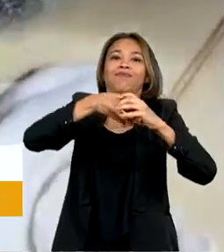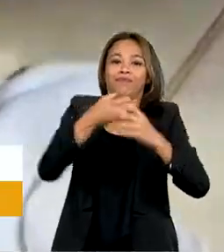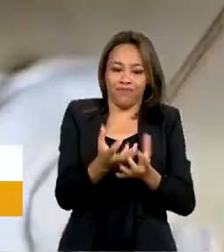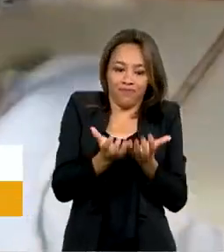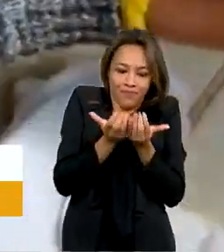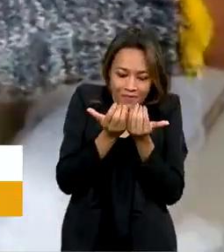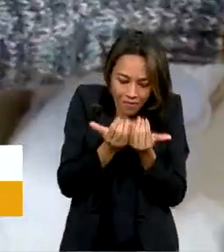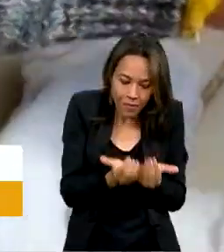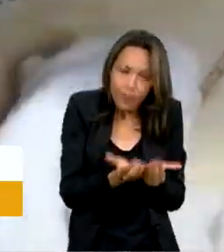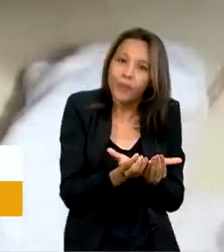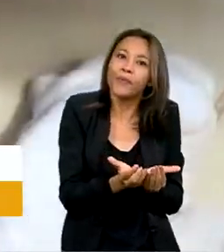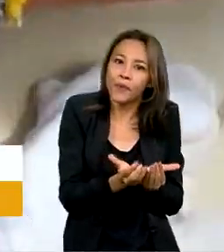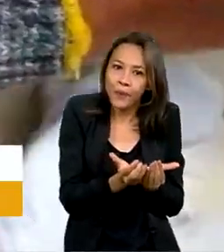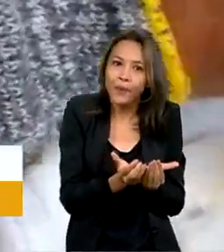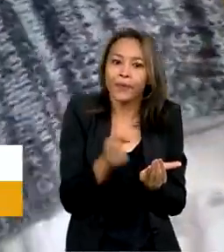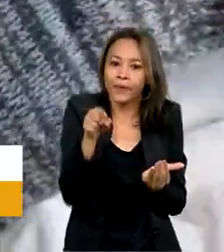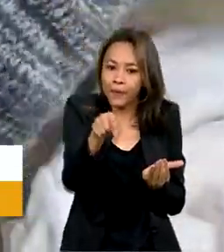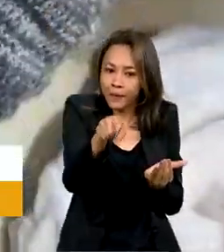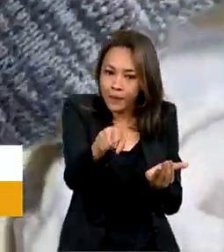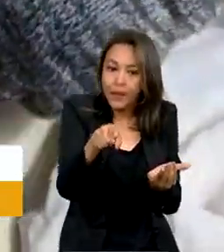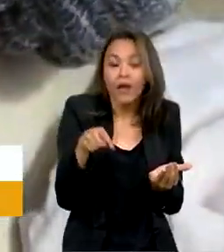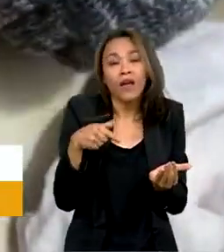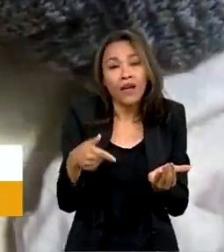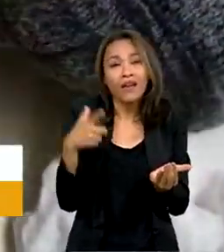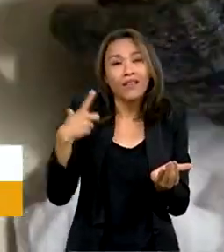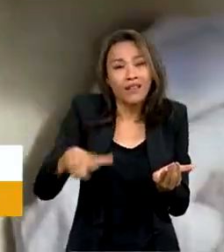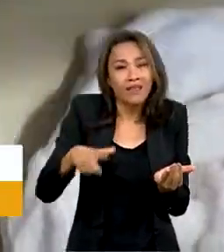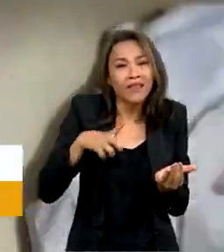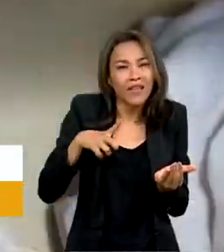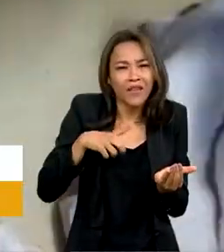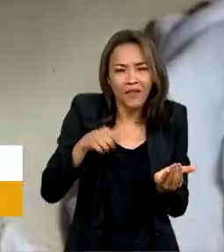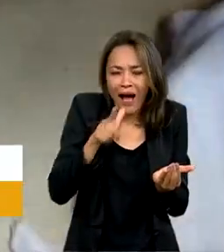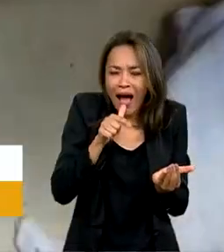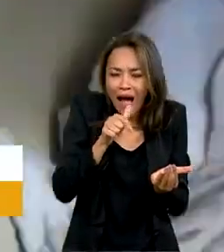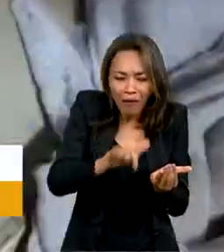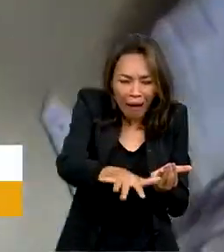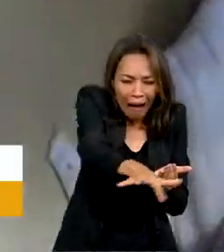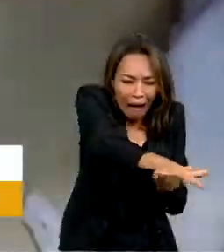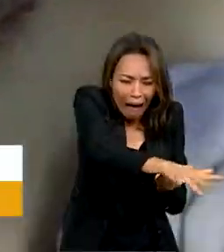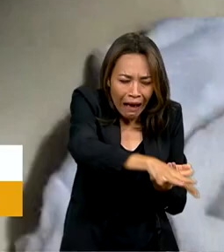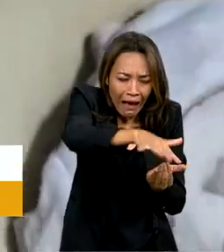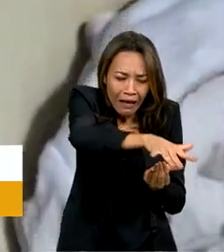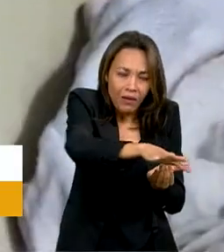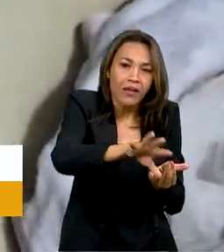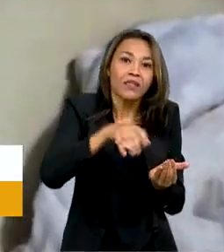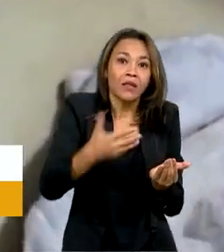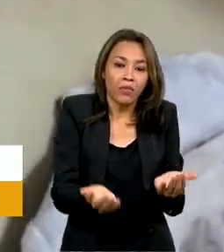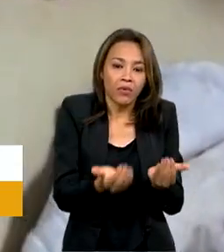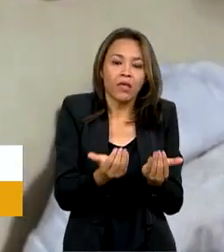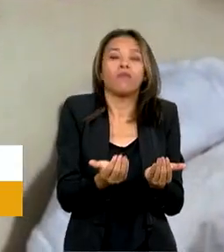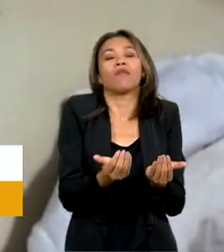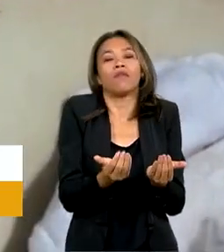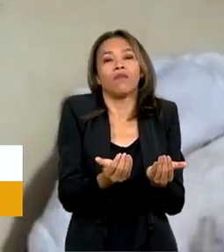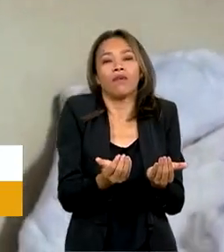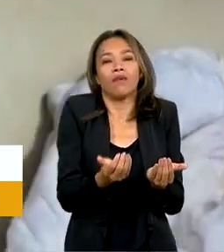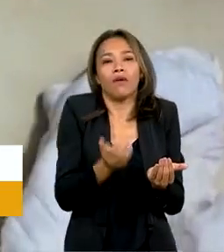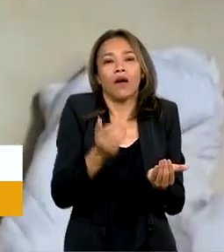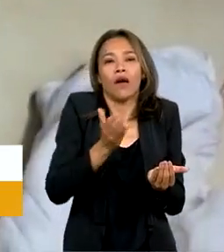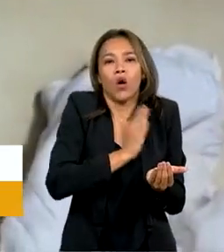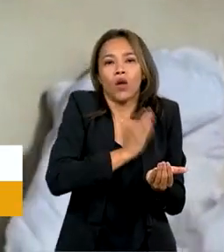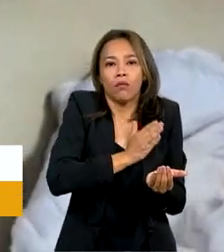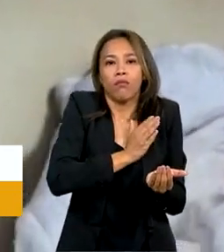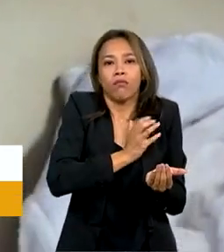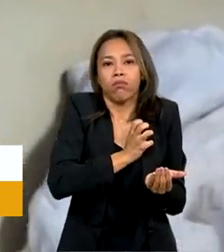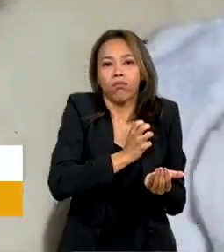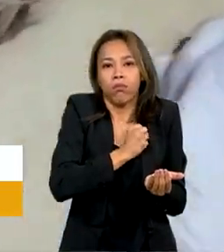saída. Durante o percurso, o bichinho passou por uma área alagada e, ao ser resgatado, estava em parada